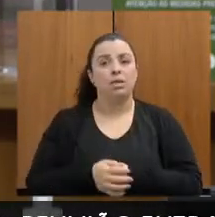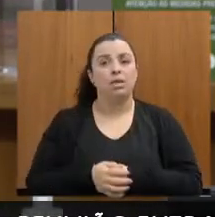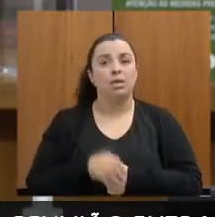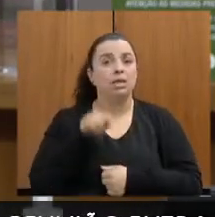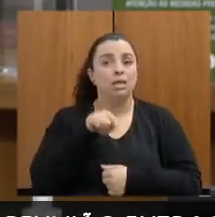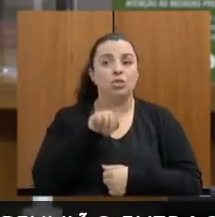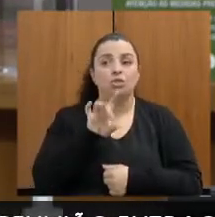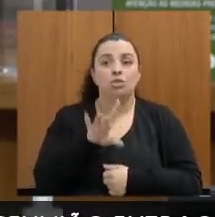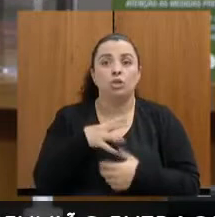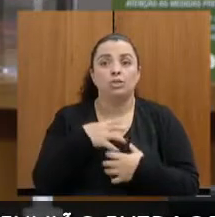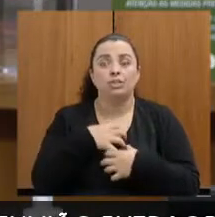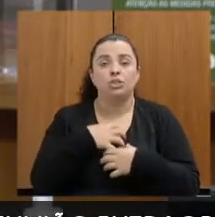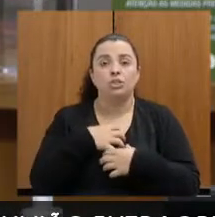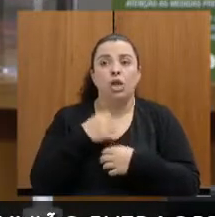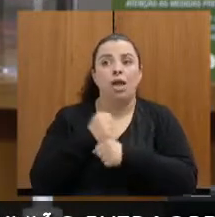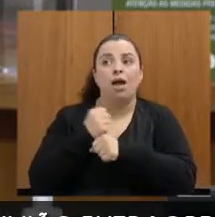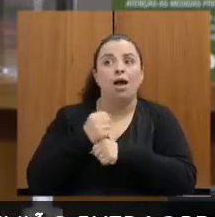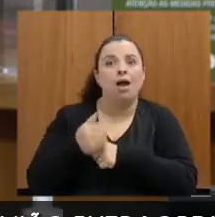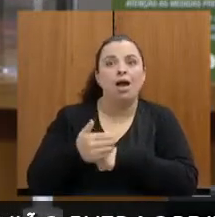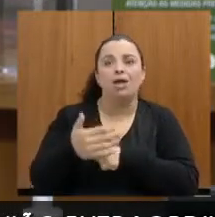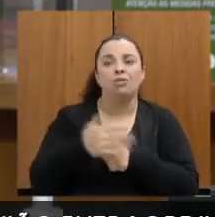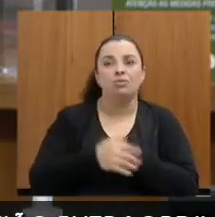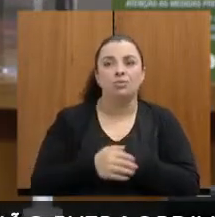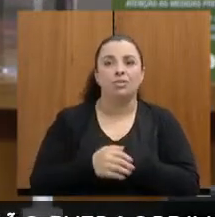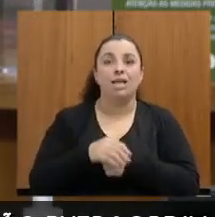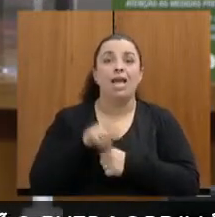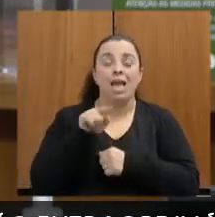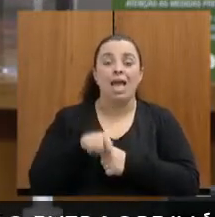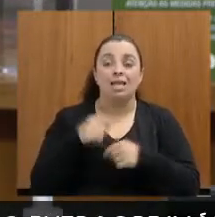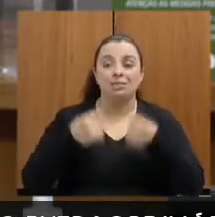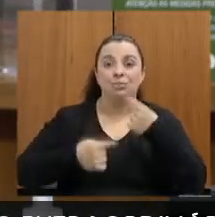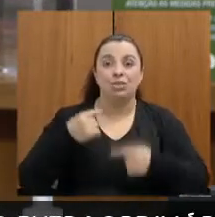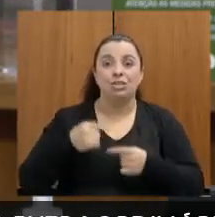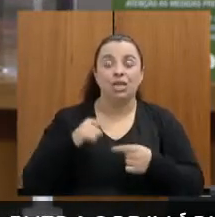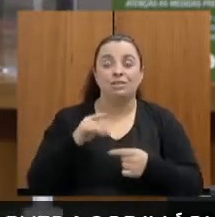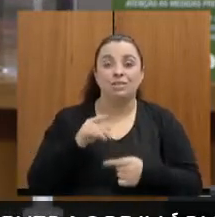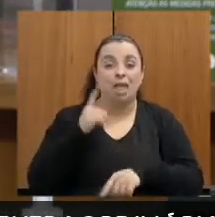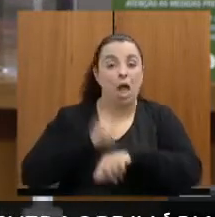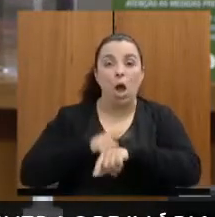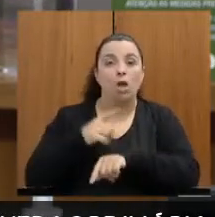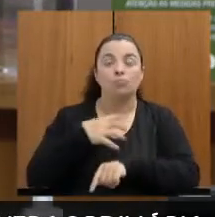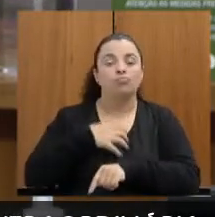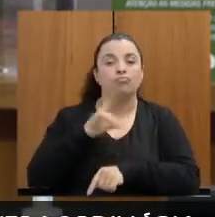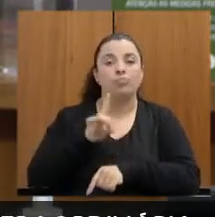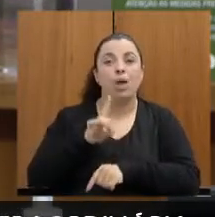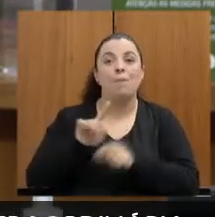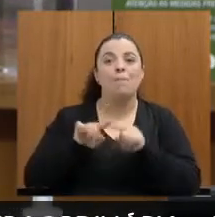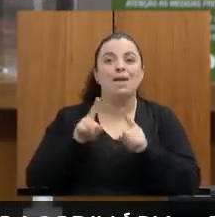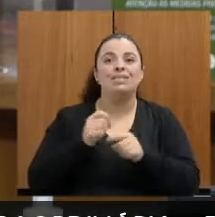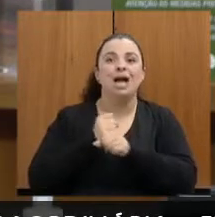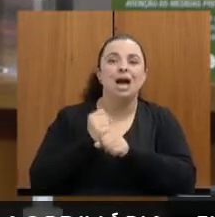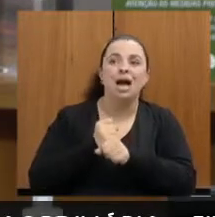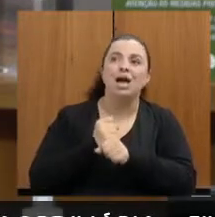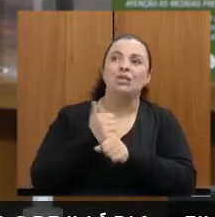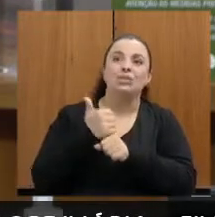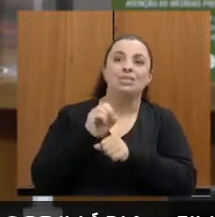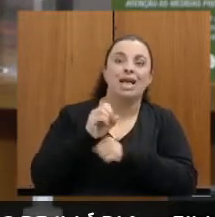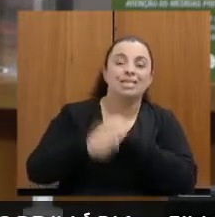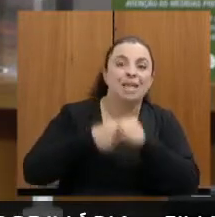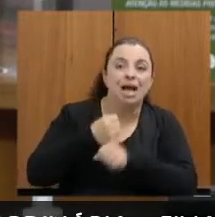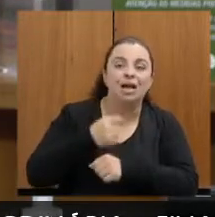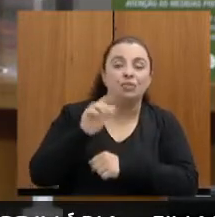decorrer do tempo toda a boa política não é sentida de imediato a sentida com anos até décadas e o que está sendo feito